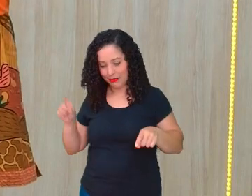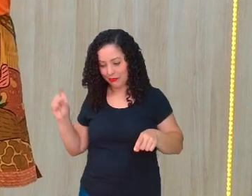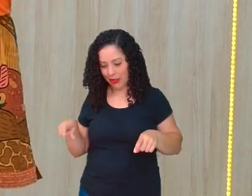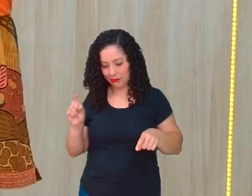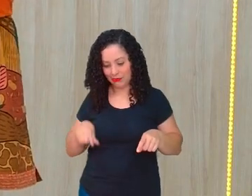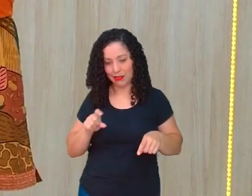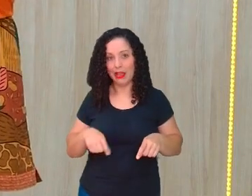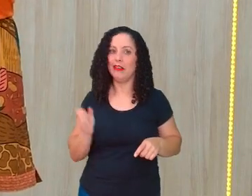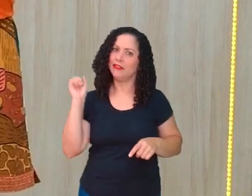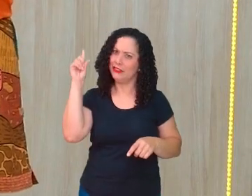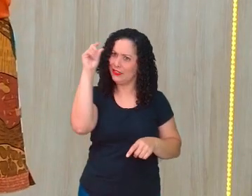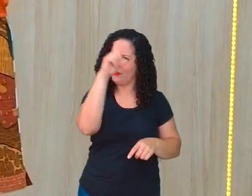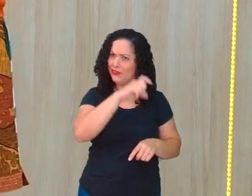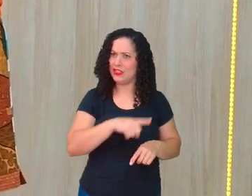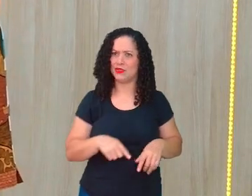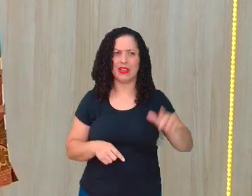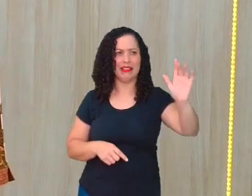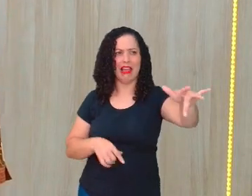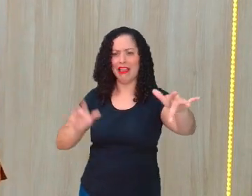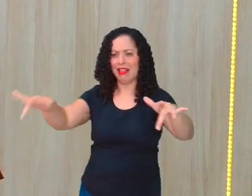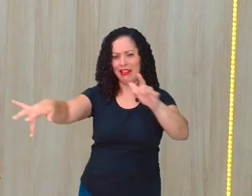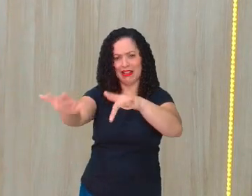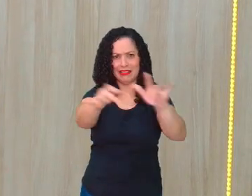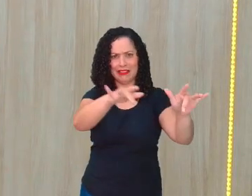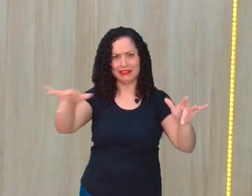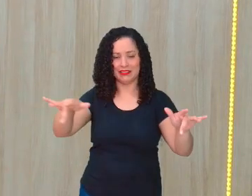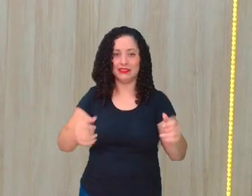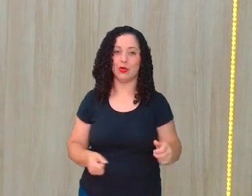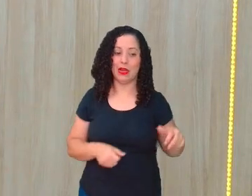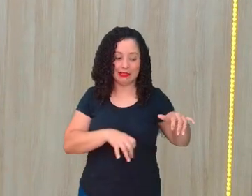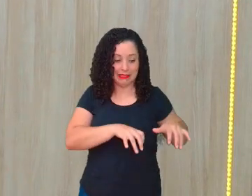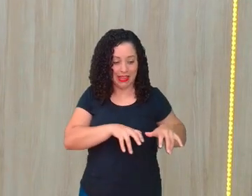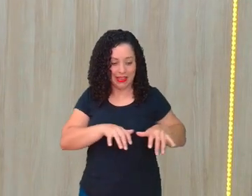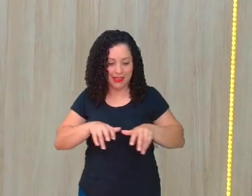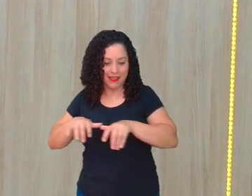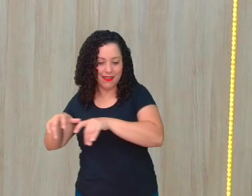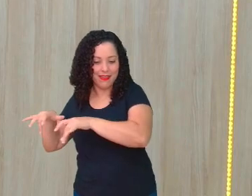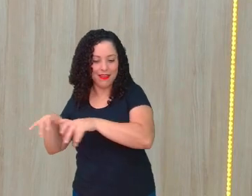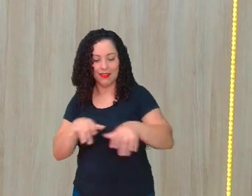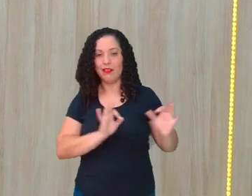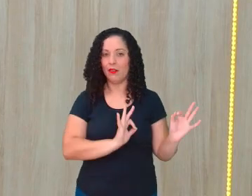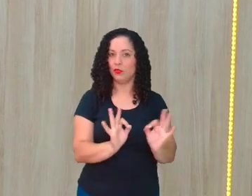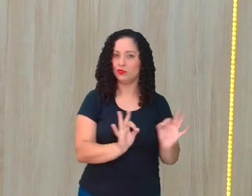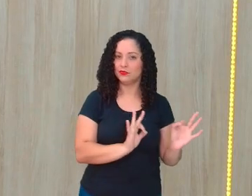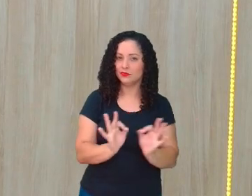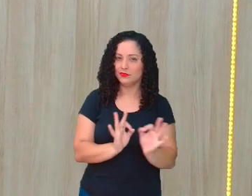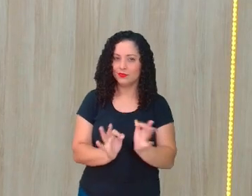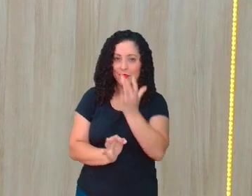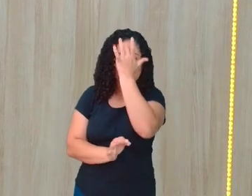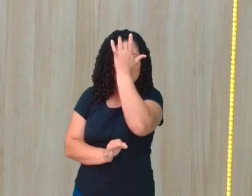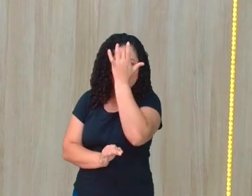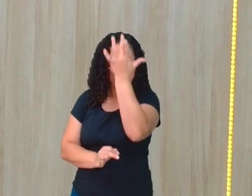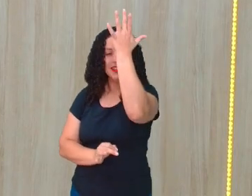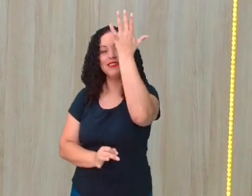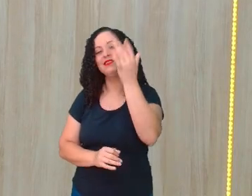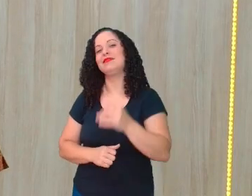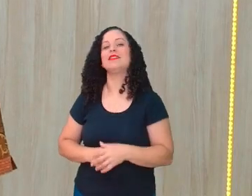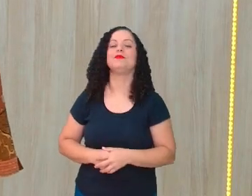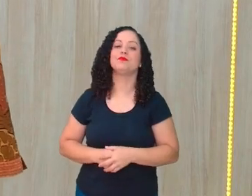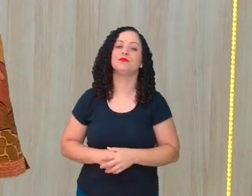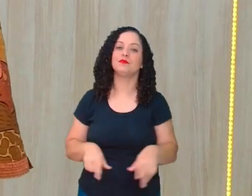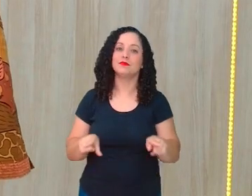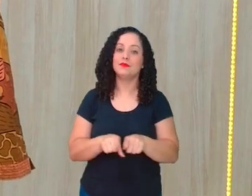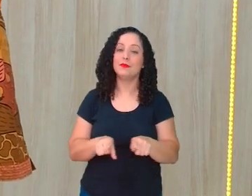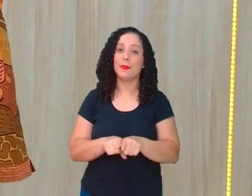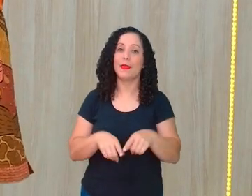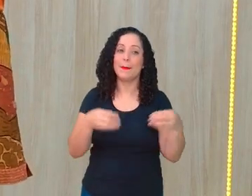para o pianista tocar em tantas cordas. Então, a tecla foi o meio, né, de facilitar. E também as cordas são